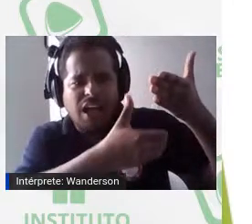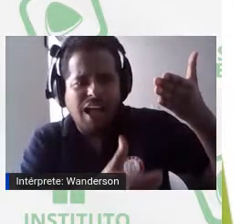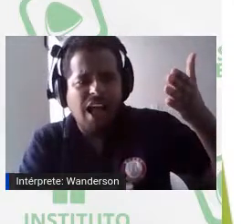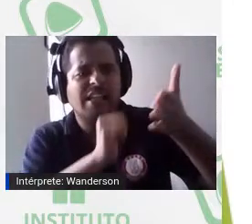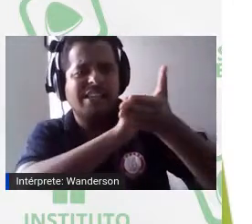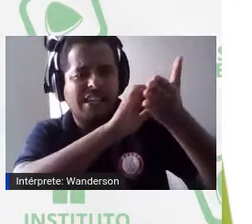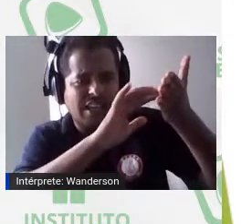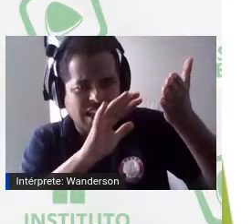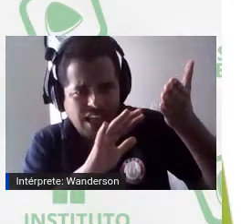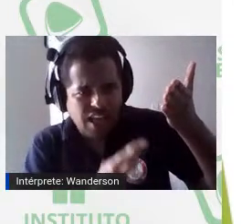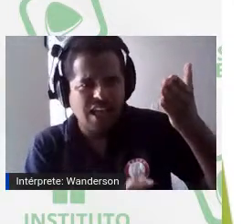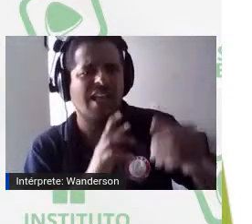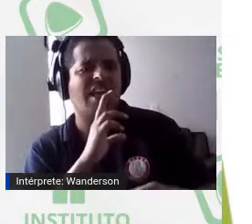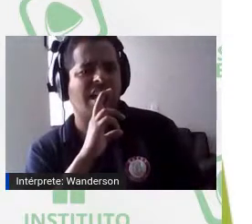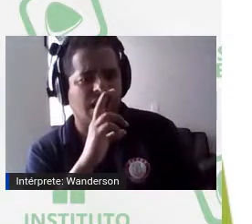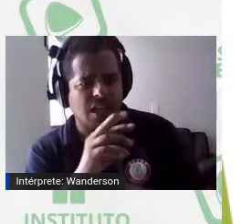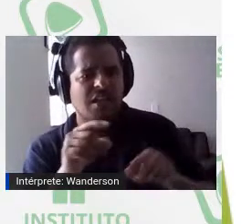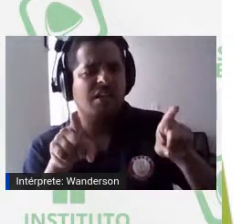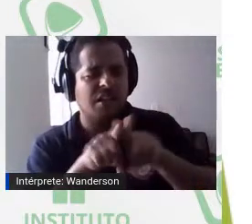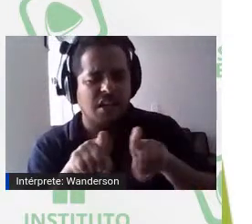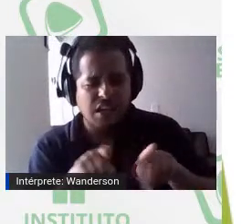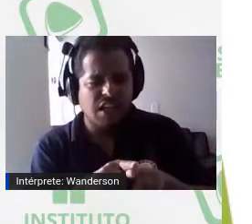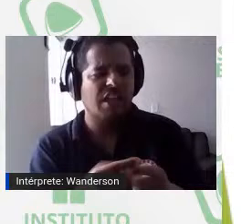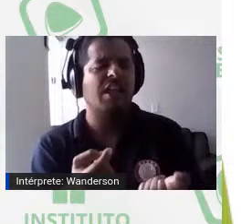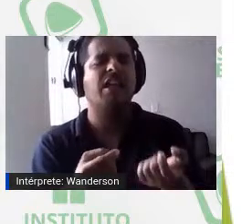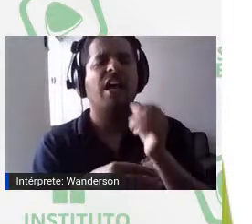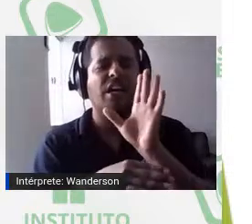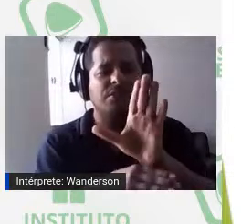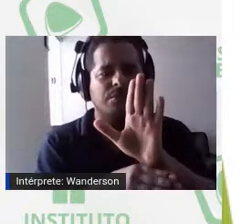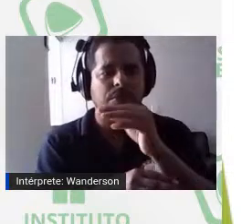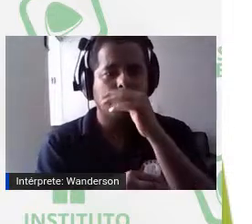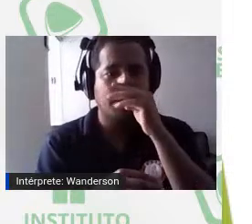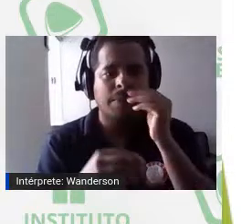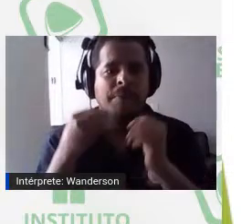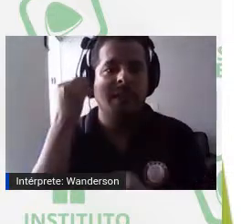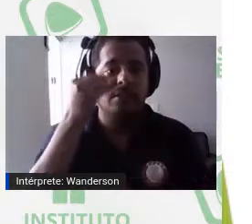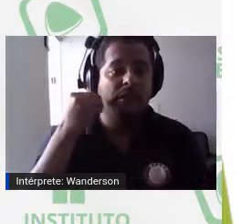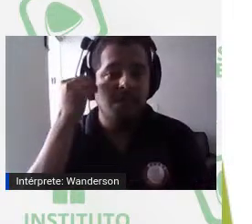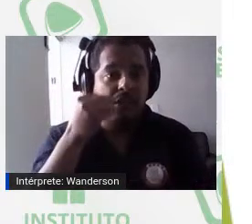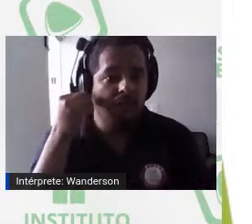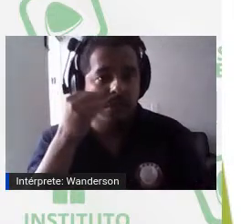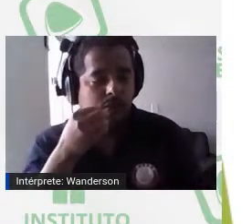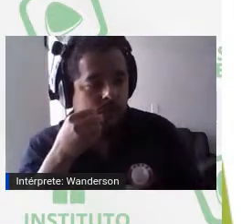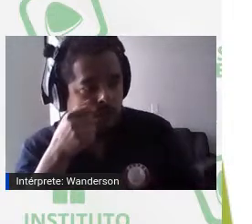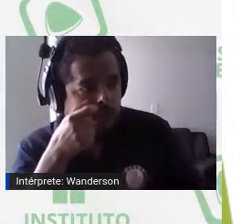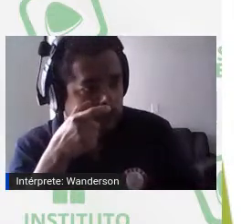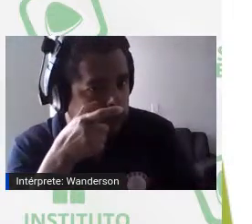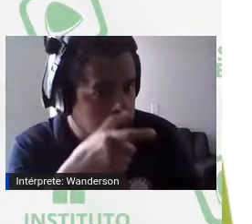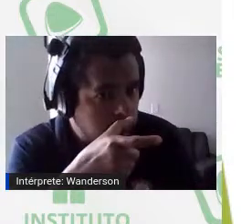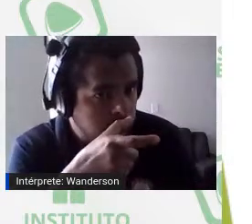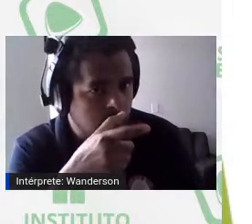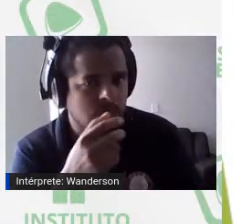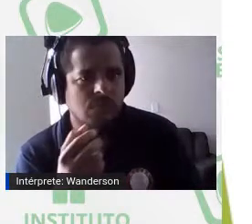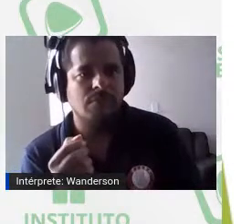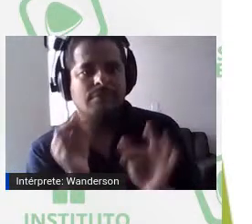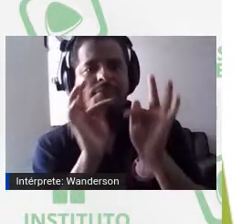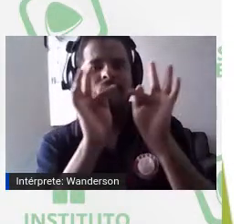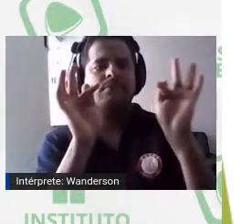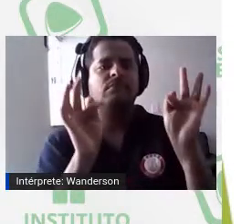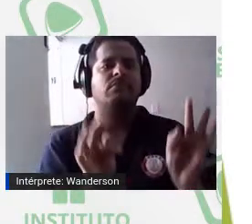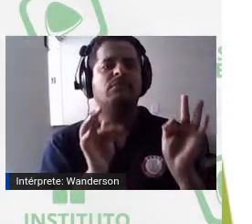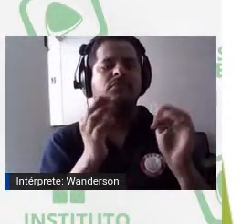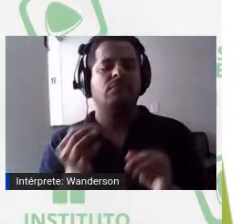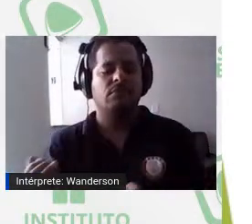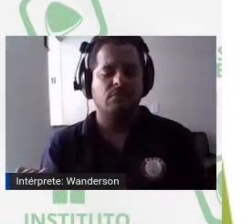a construção de mapa conceitual. Então, a experiência adquirida através da observação, ela é fundamental para a nossa prática docente